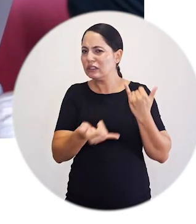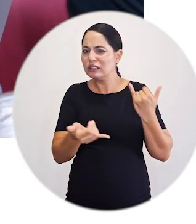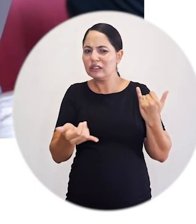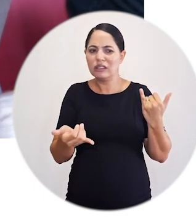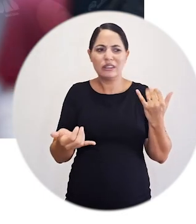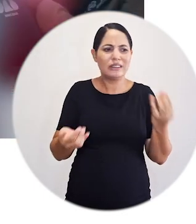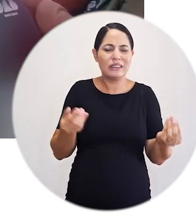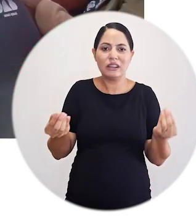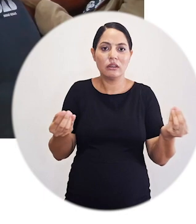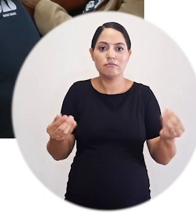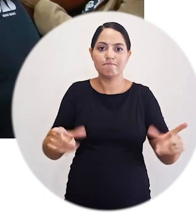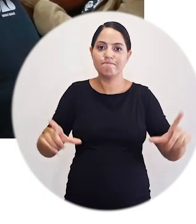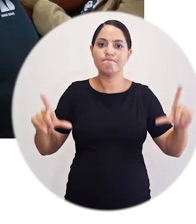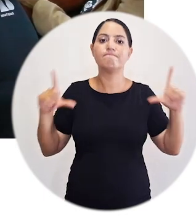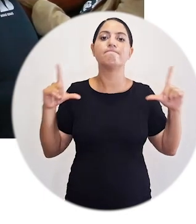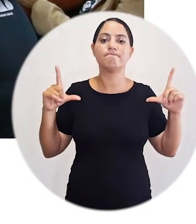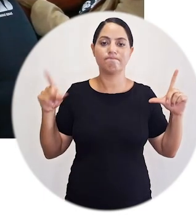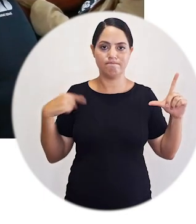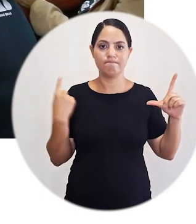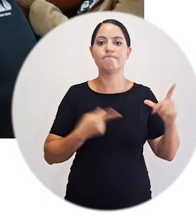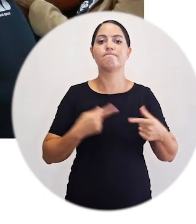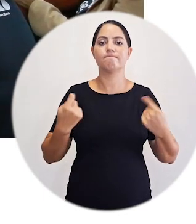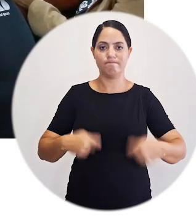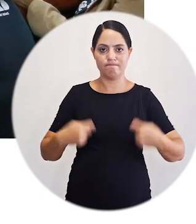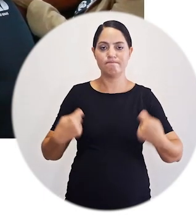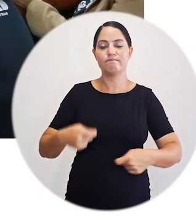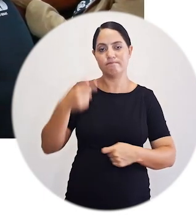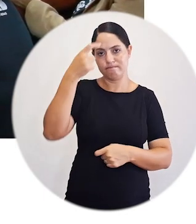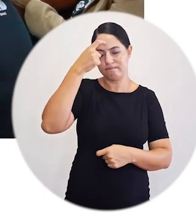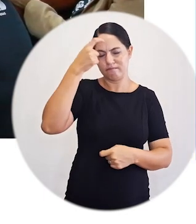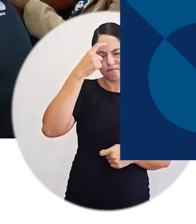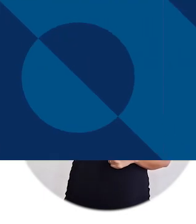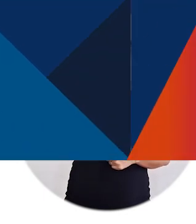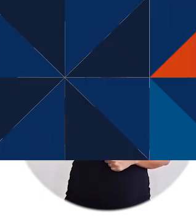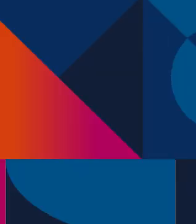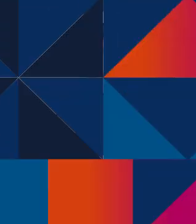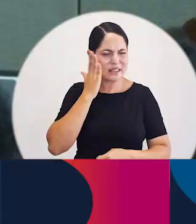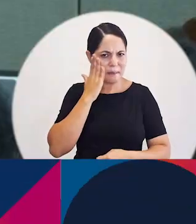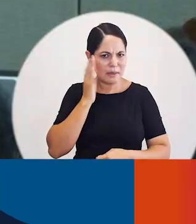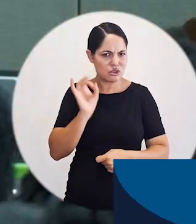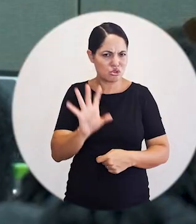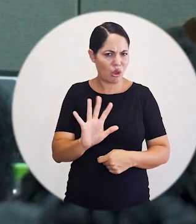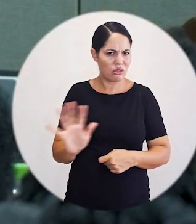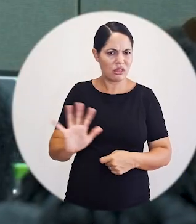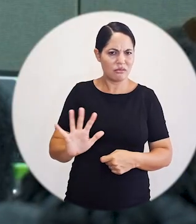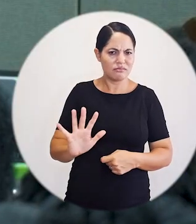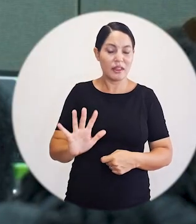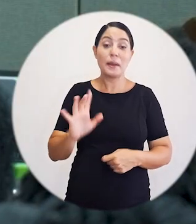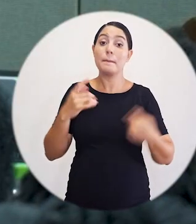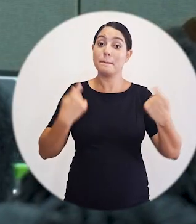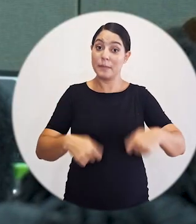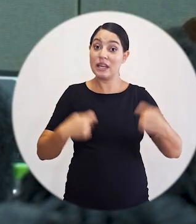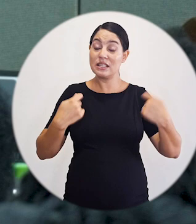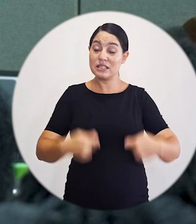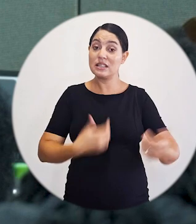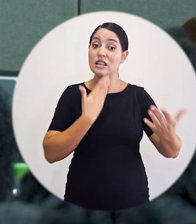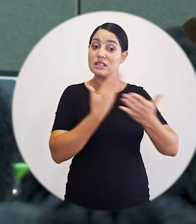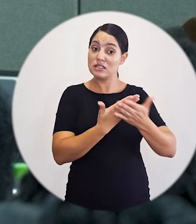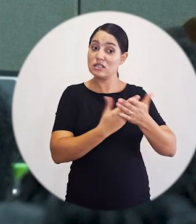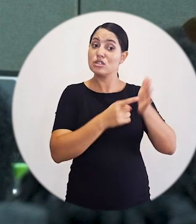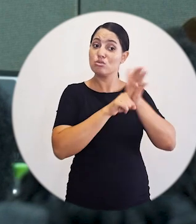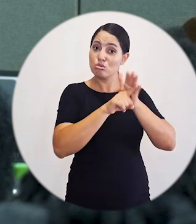ignorá-lo. É o ponto de partida, mas não basta reconhecer. É preciso conhecê-lo